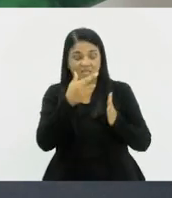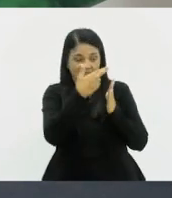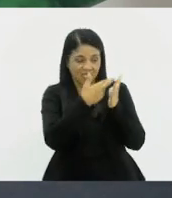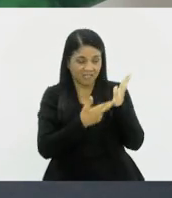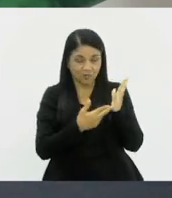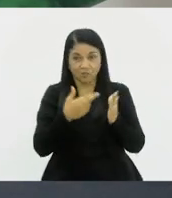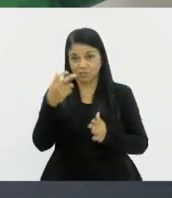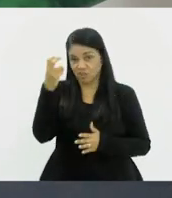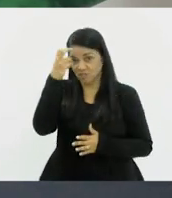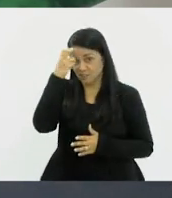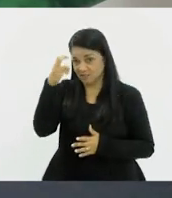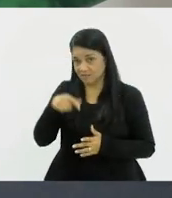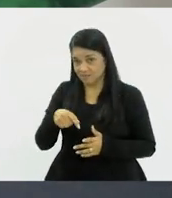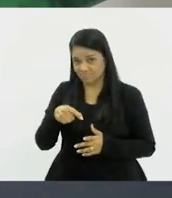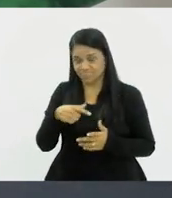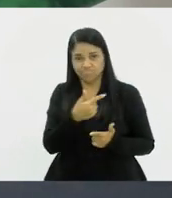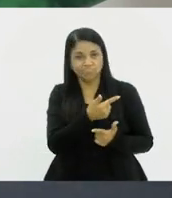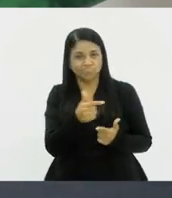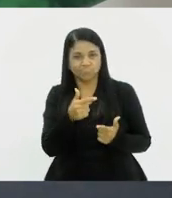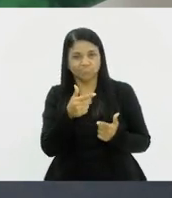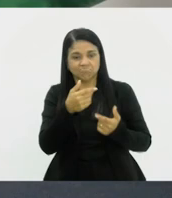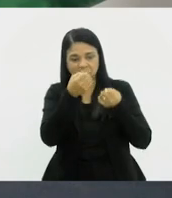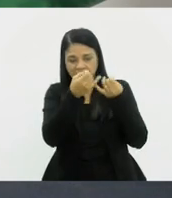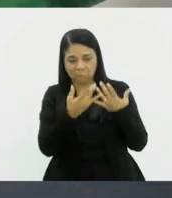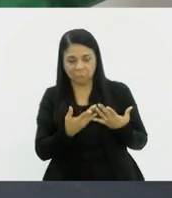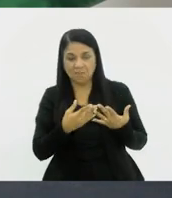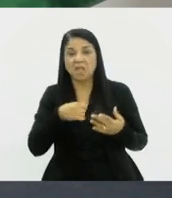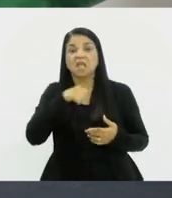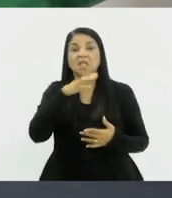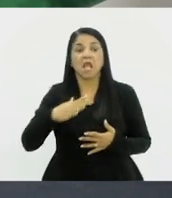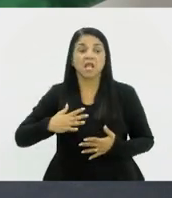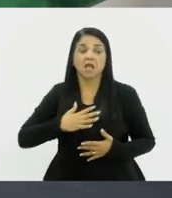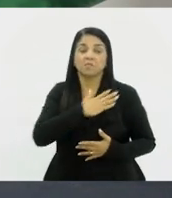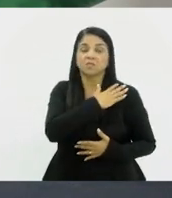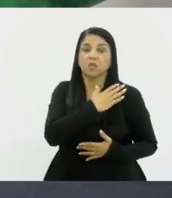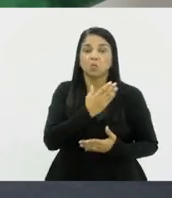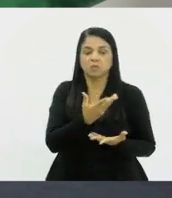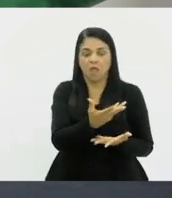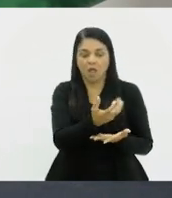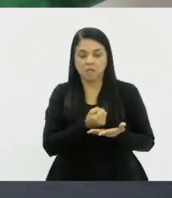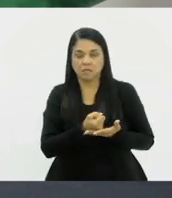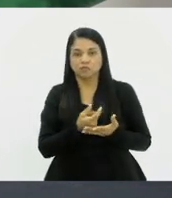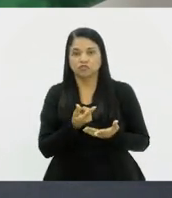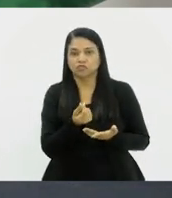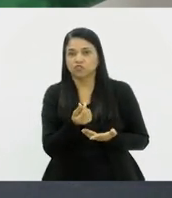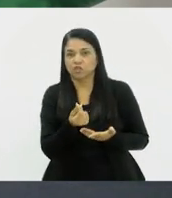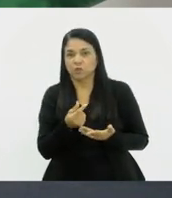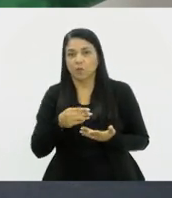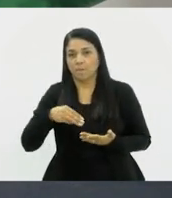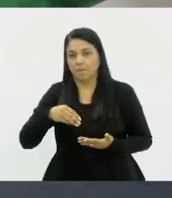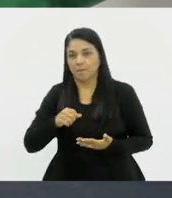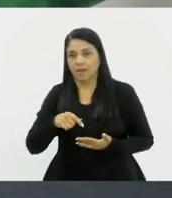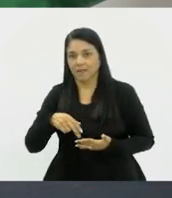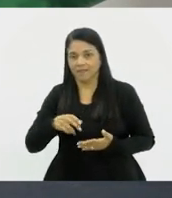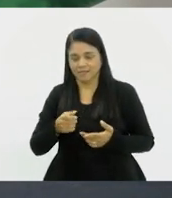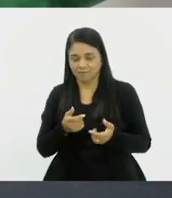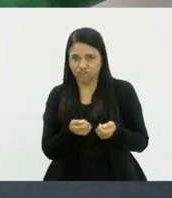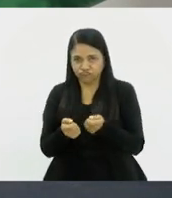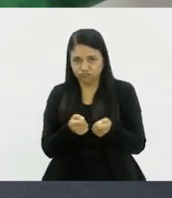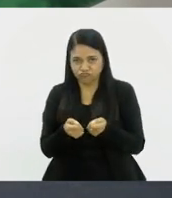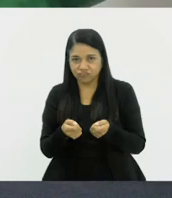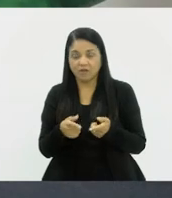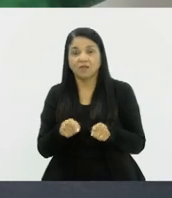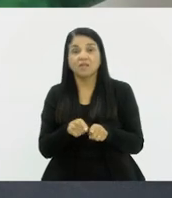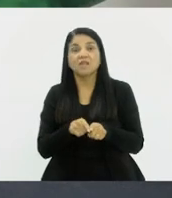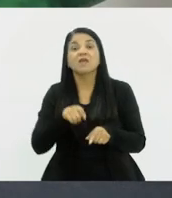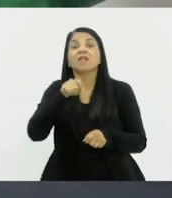inteligência não diz né quem é o capitão que recebe dinheiro das maquininhas não diz quem são os policiais que andam com corrente de